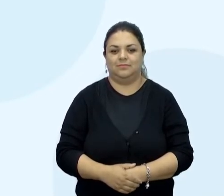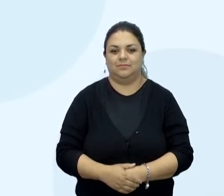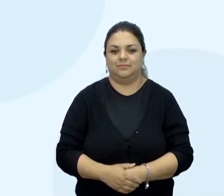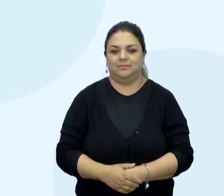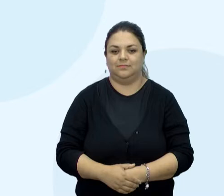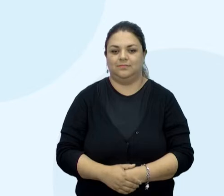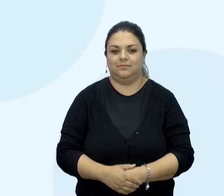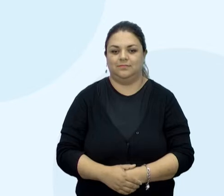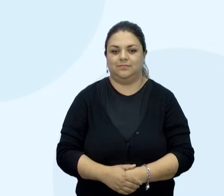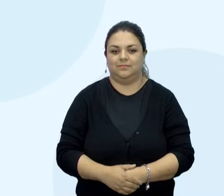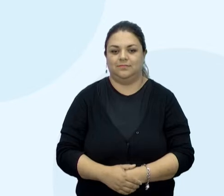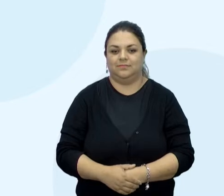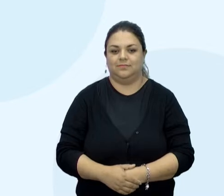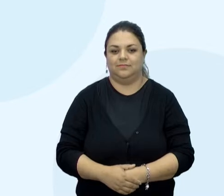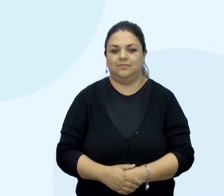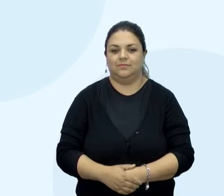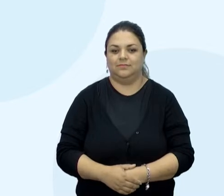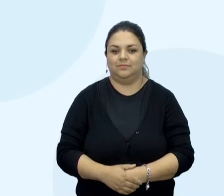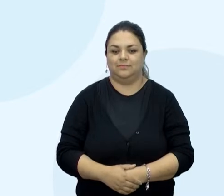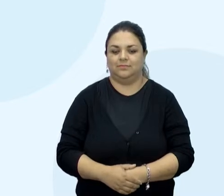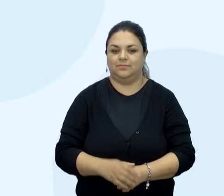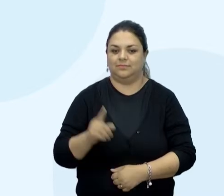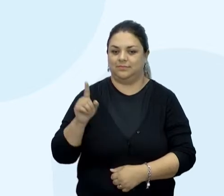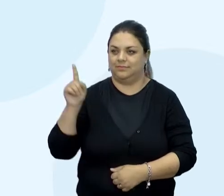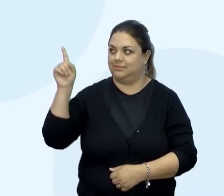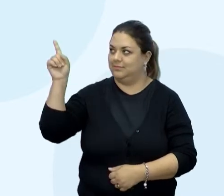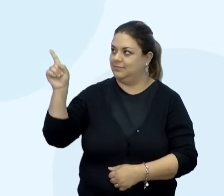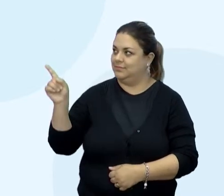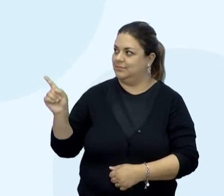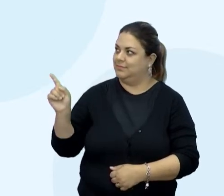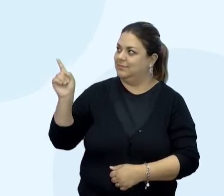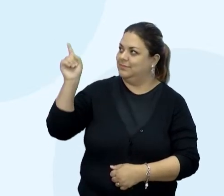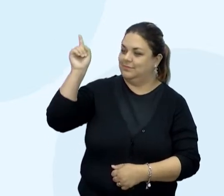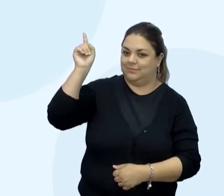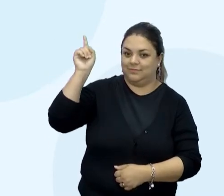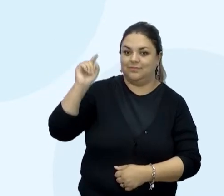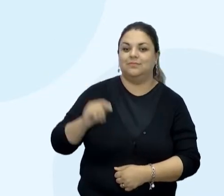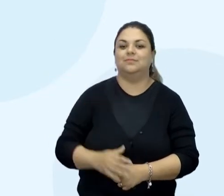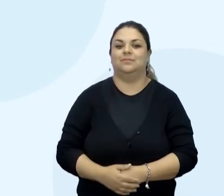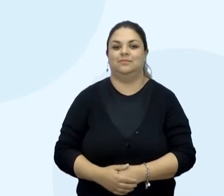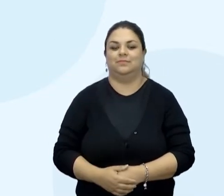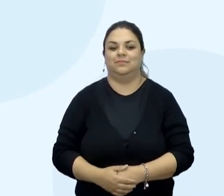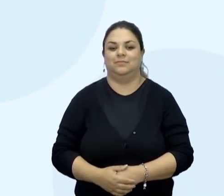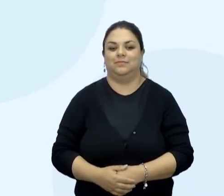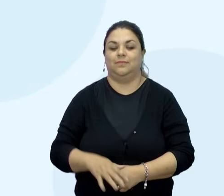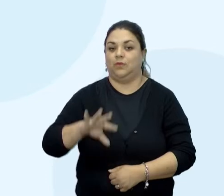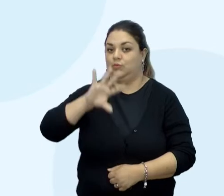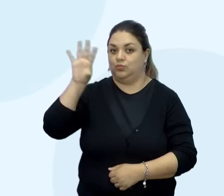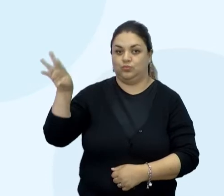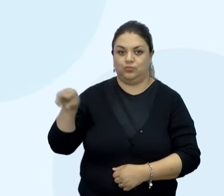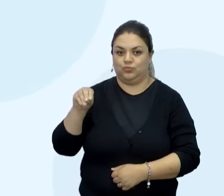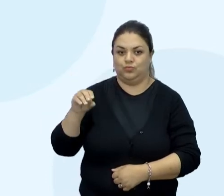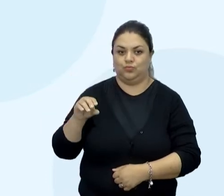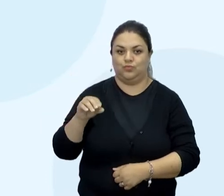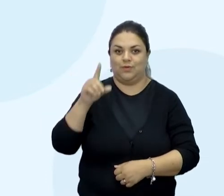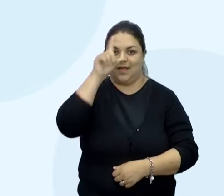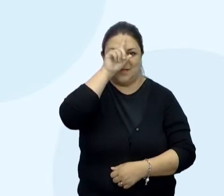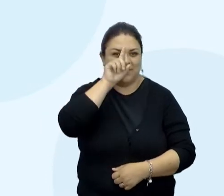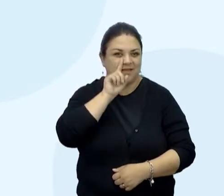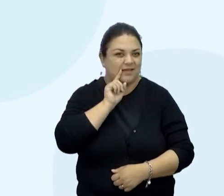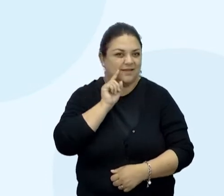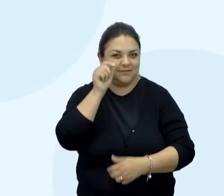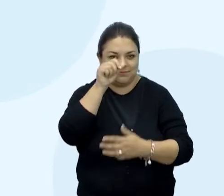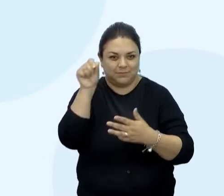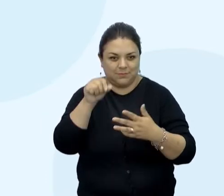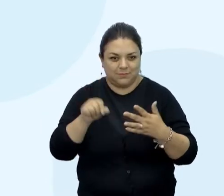aqui 90, aqui 200, aqui 240. Tudo bem? Eu vou pegar todos esses valores que eu destaquei aí no gráfico,